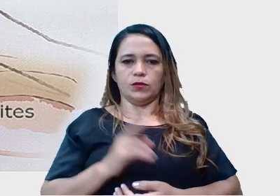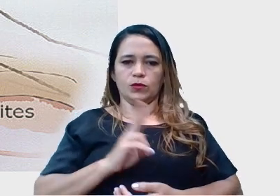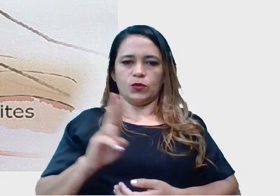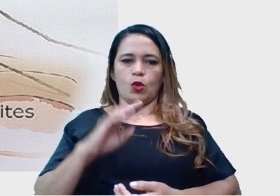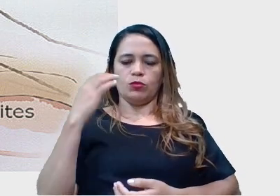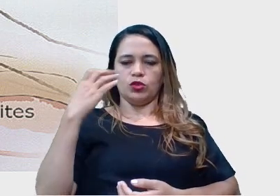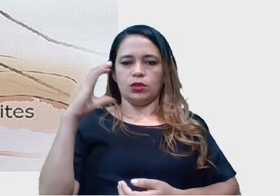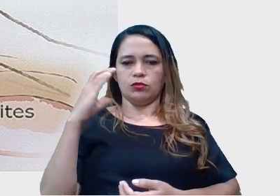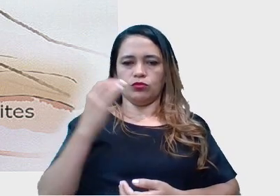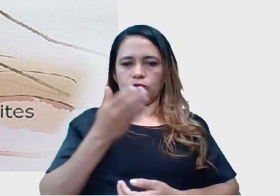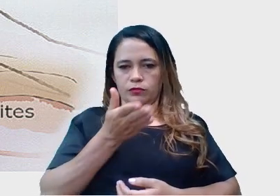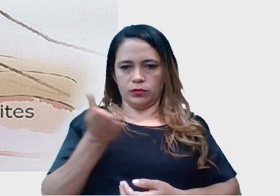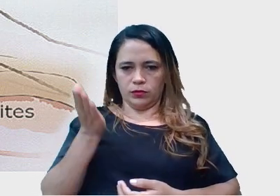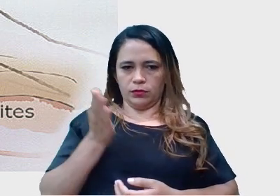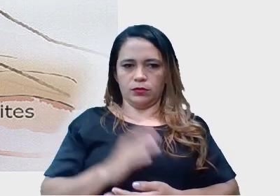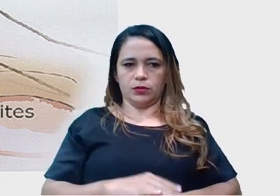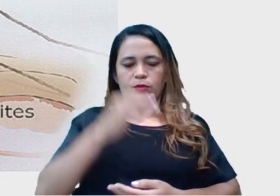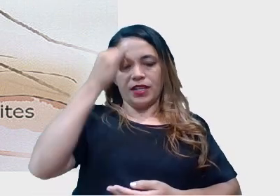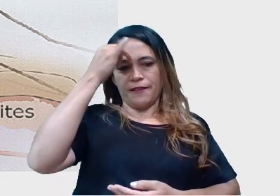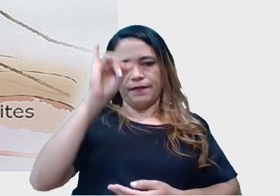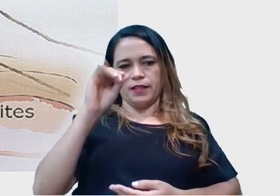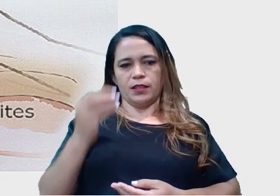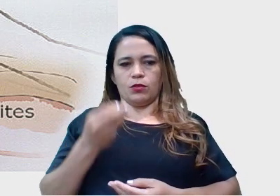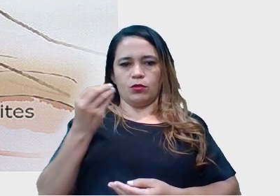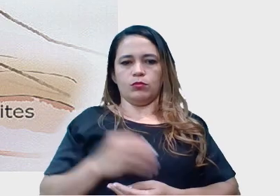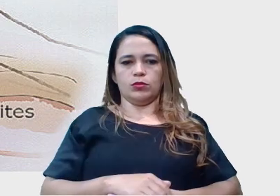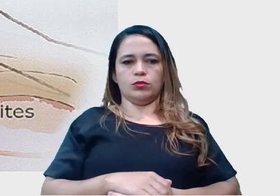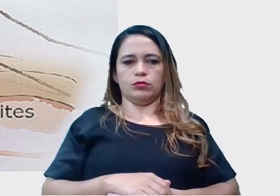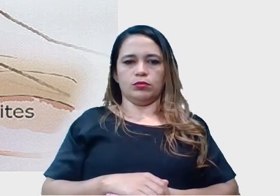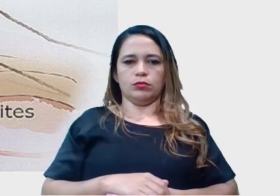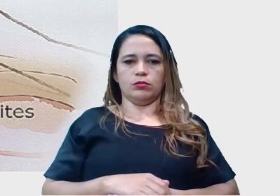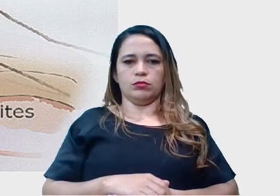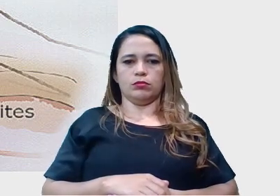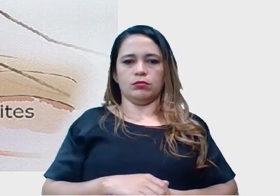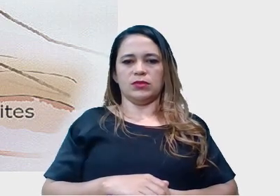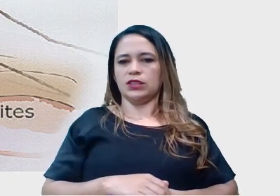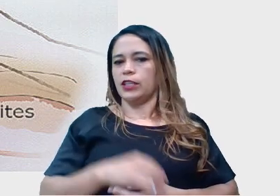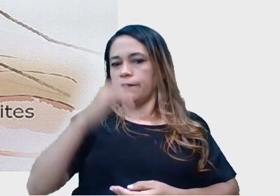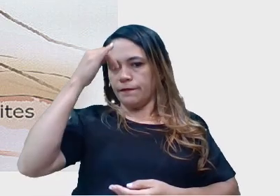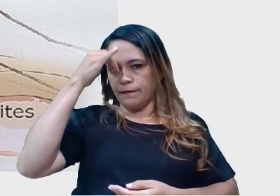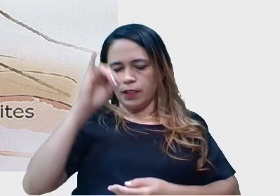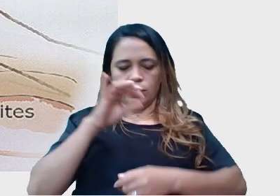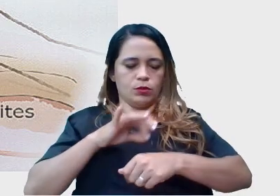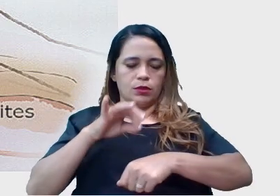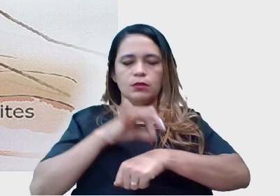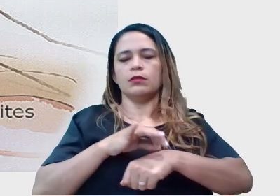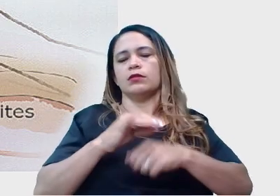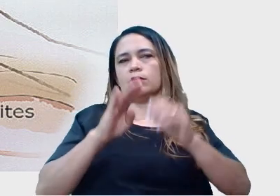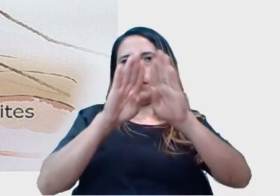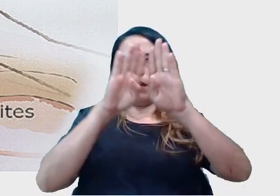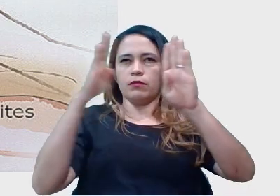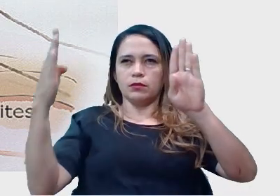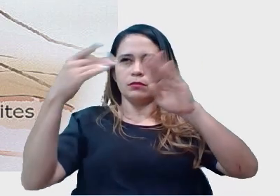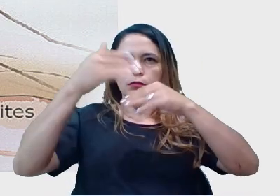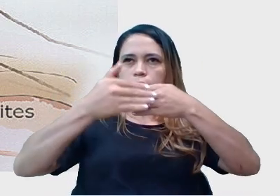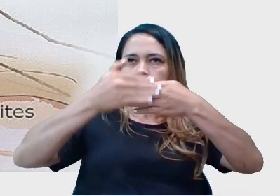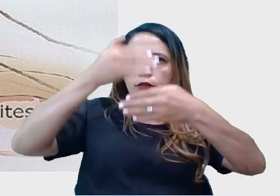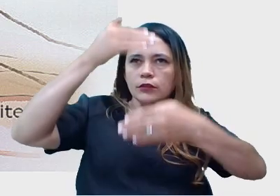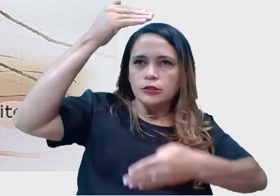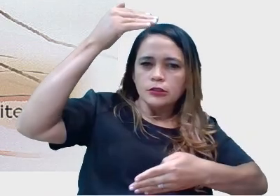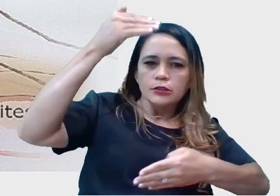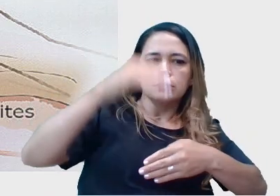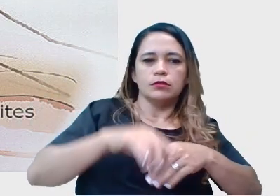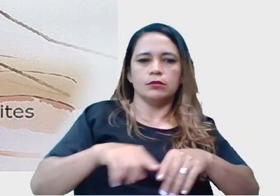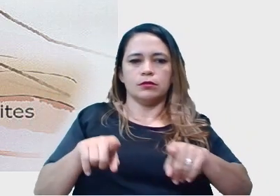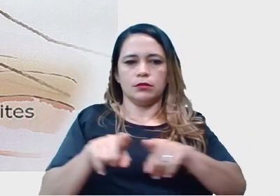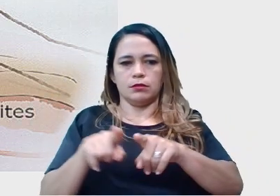que a gente previne contra essa doença? Combater o mosquitinho, beleza? Telas em portas e janelas, o combate ao vetor, por